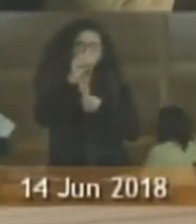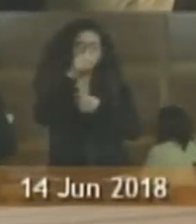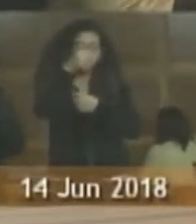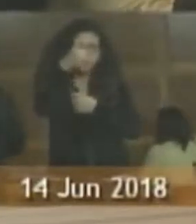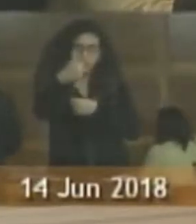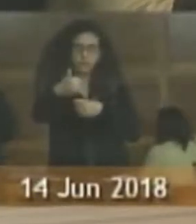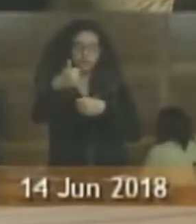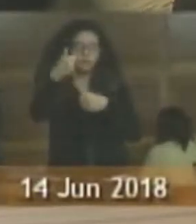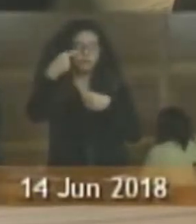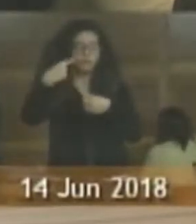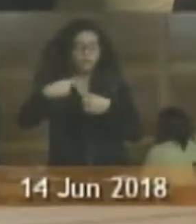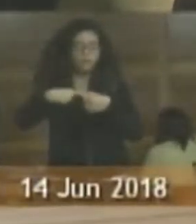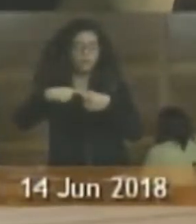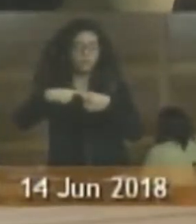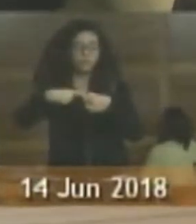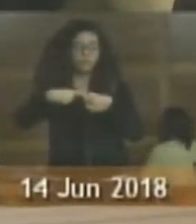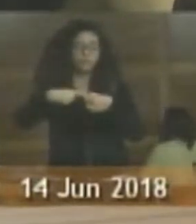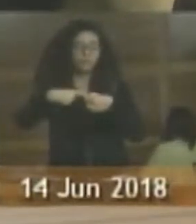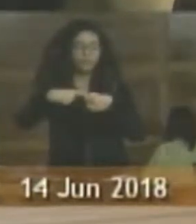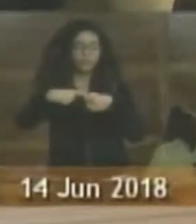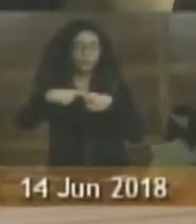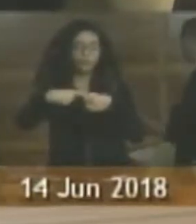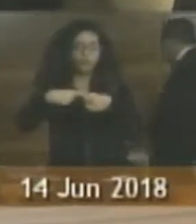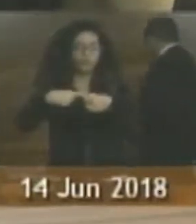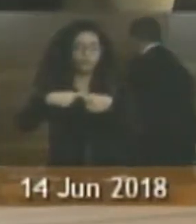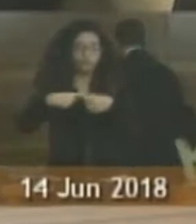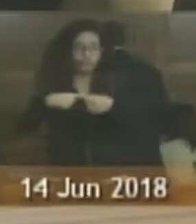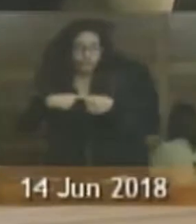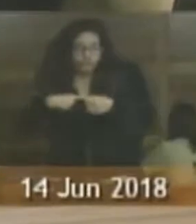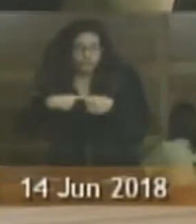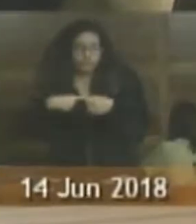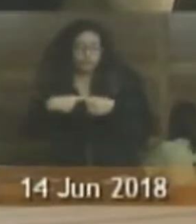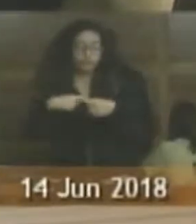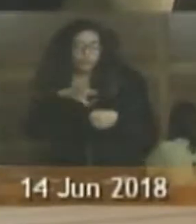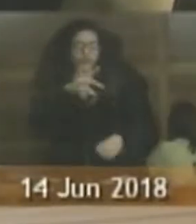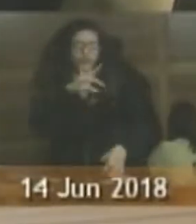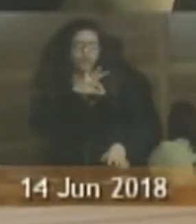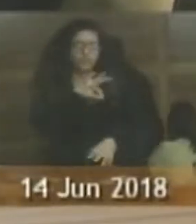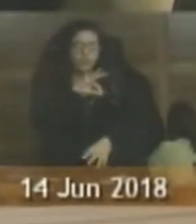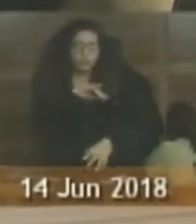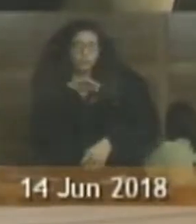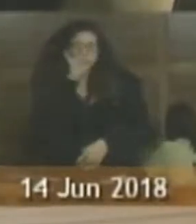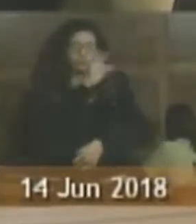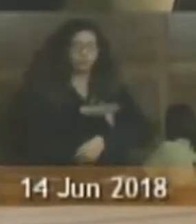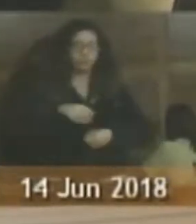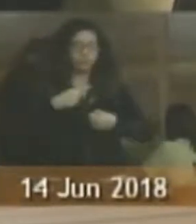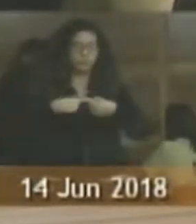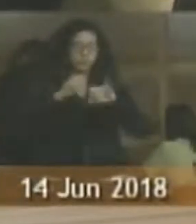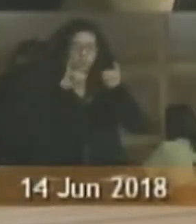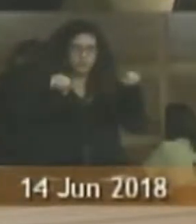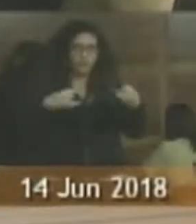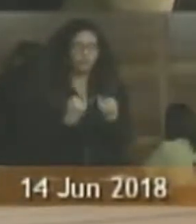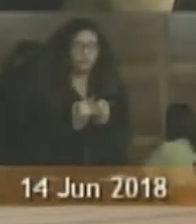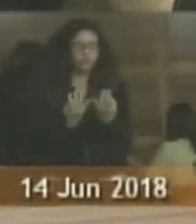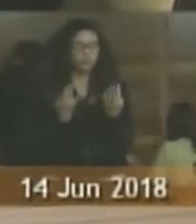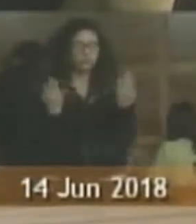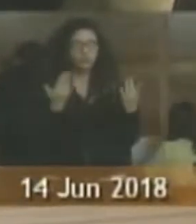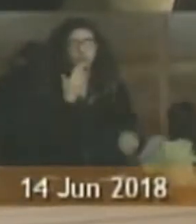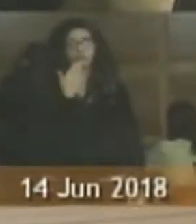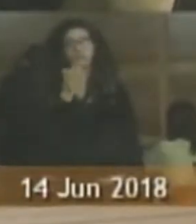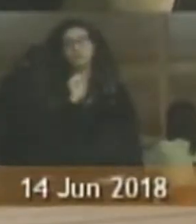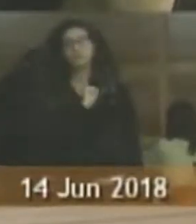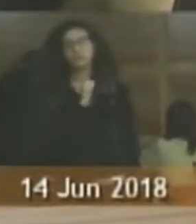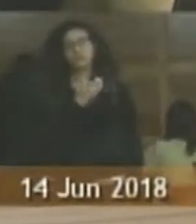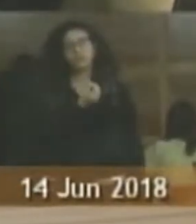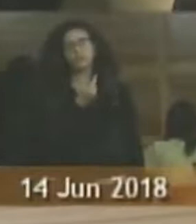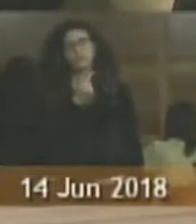Fernandes Duarte, BR-101, quilômetro 473, próximo à Polícia Rodoviária Federal, bairro Jacuacanga. Indicação